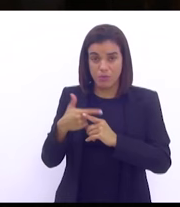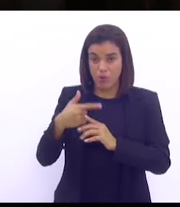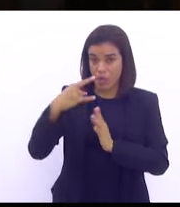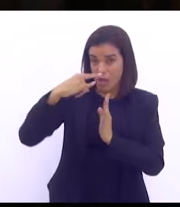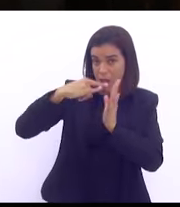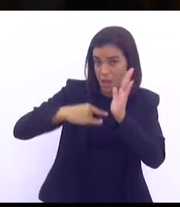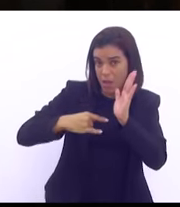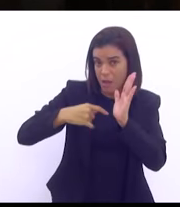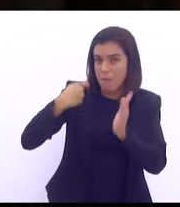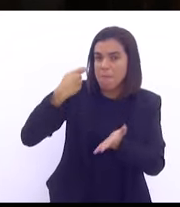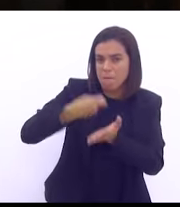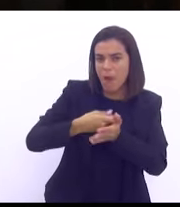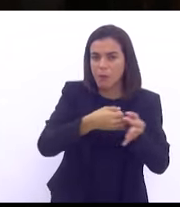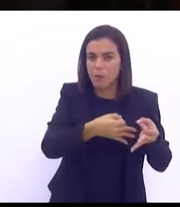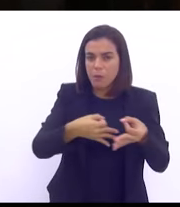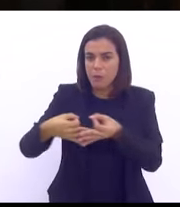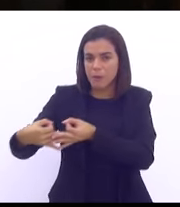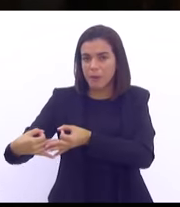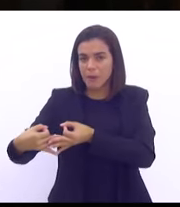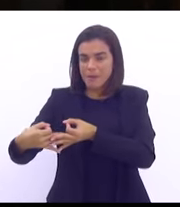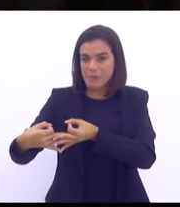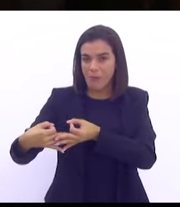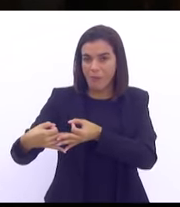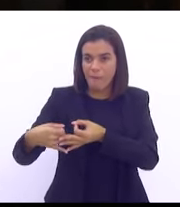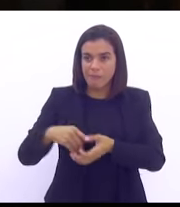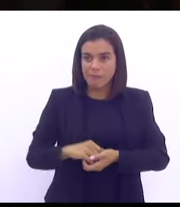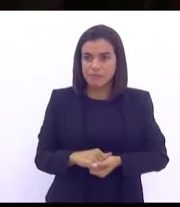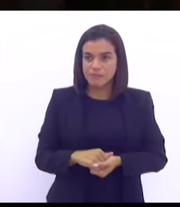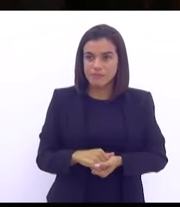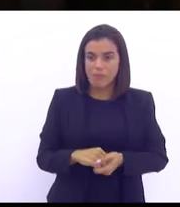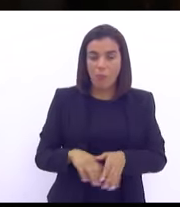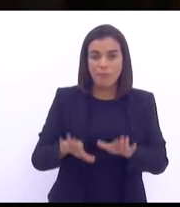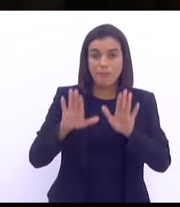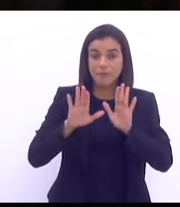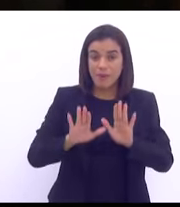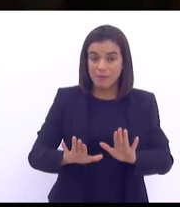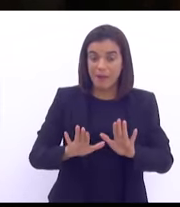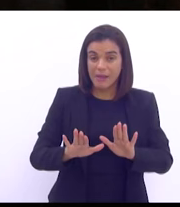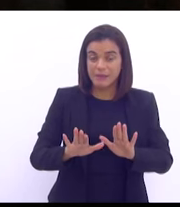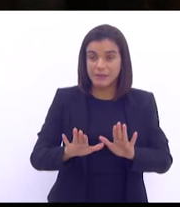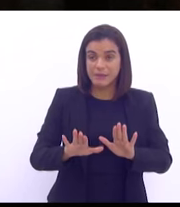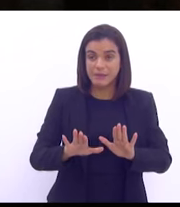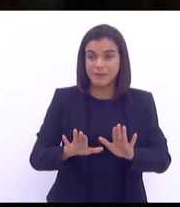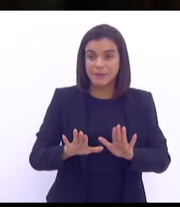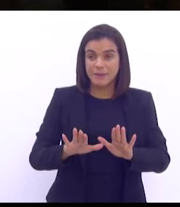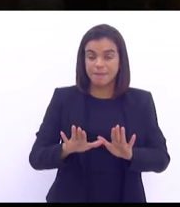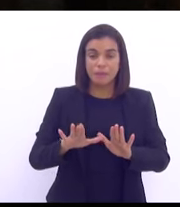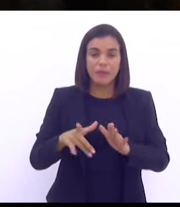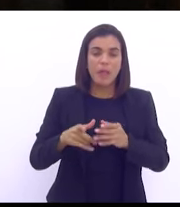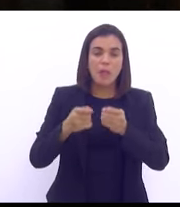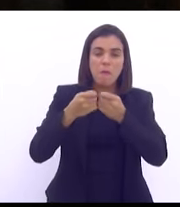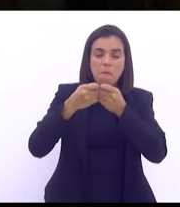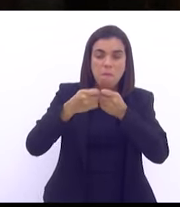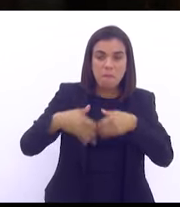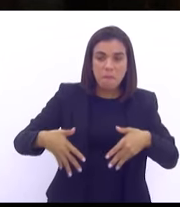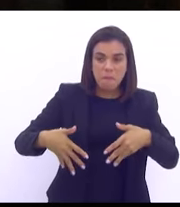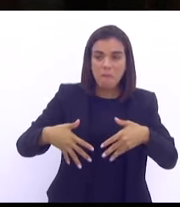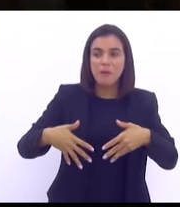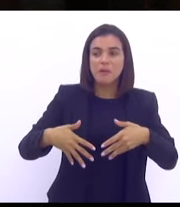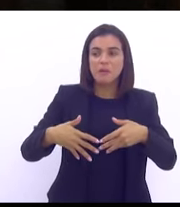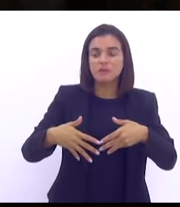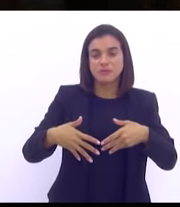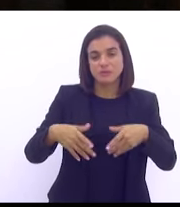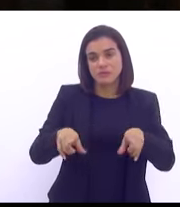dia. Os pagamentos estão sendo feitos, mas quando há uma derrota, quando